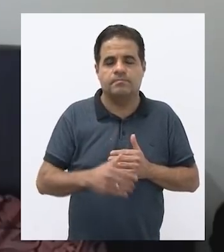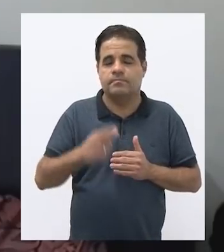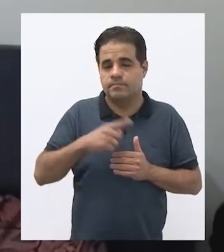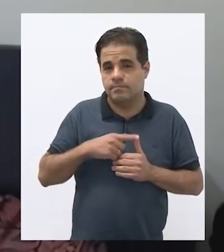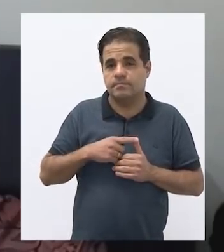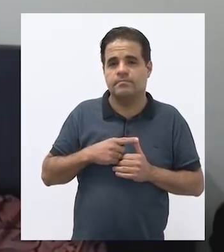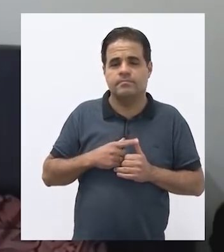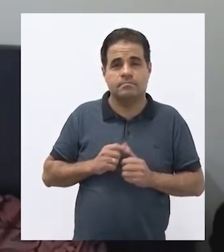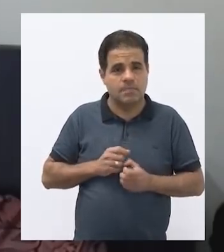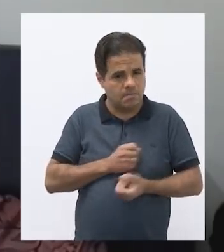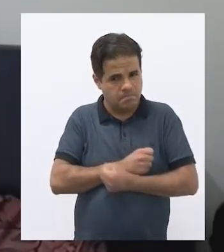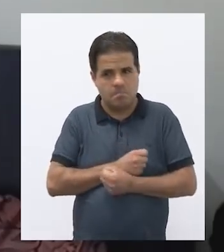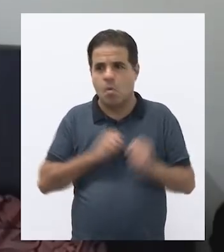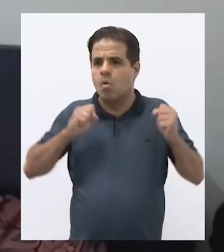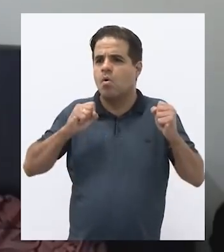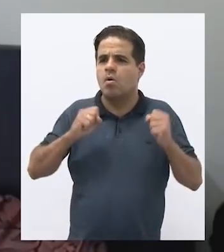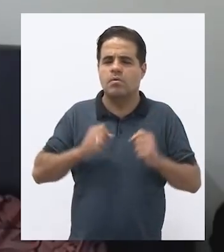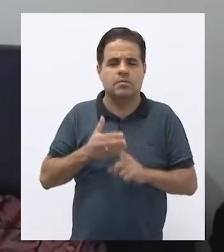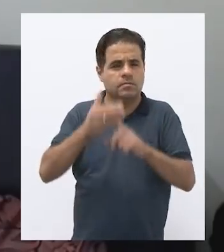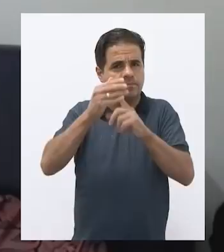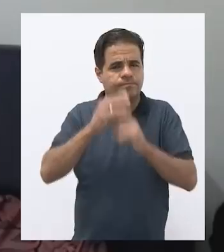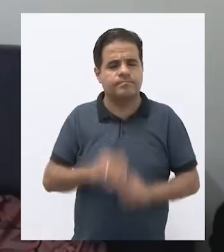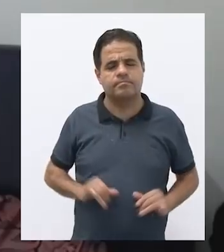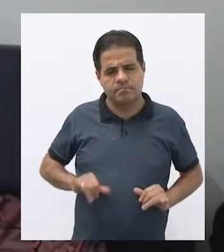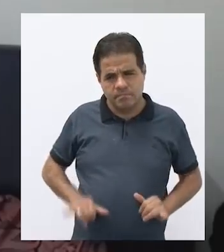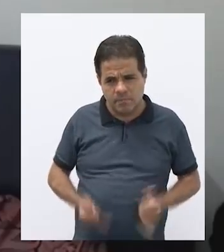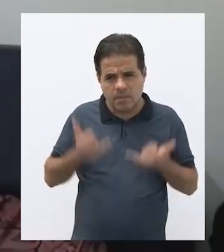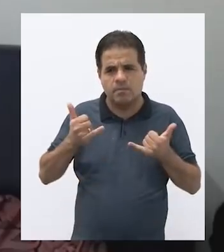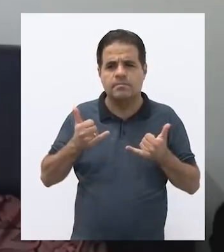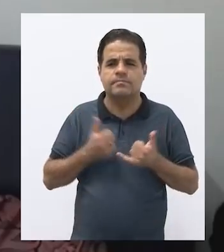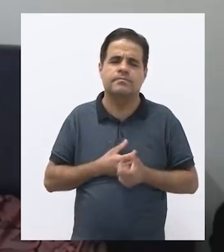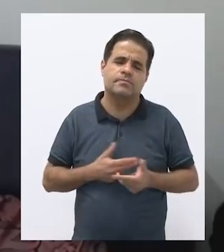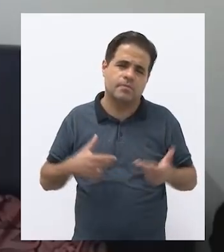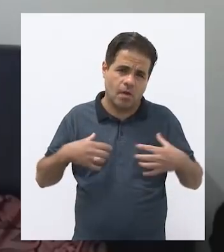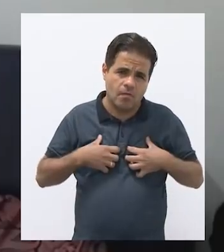esse boom da tecnologia, estão se aproveitando de alguma